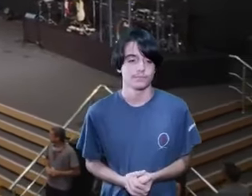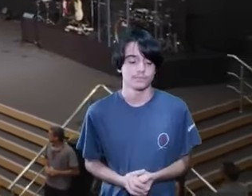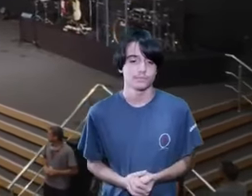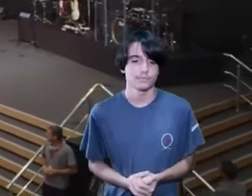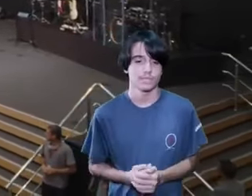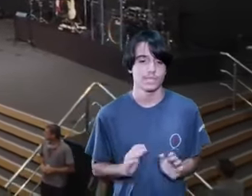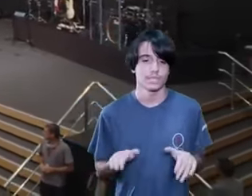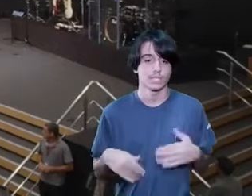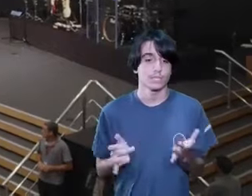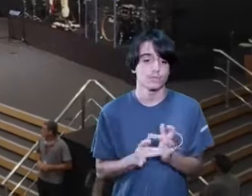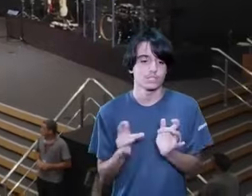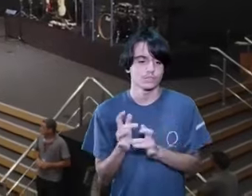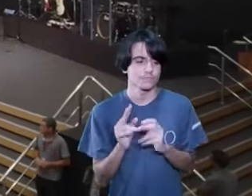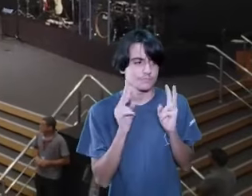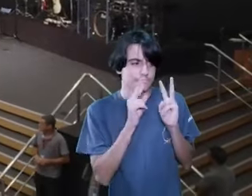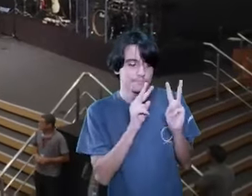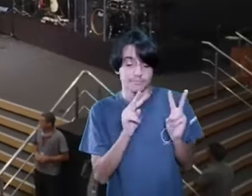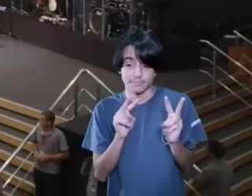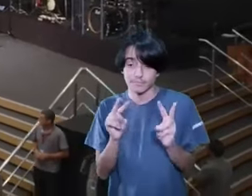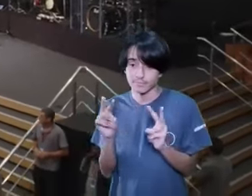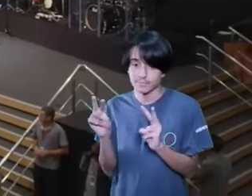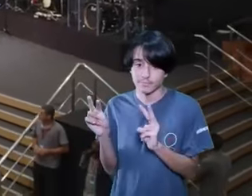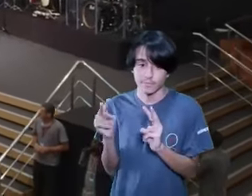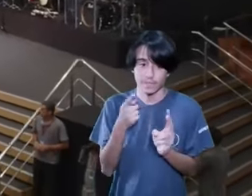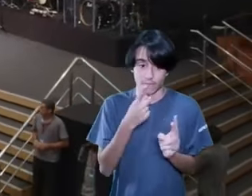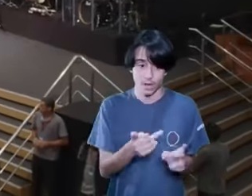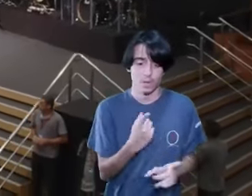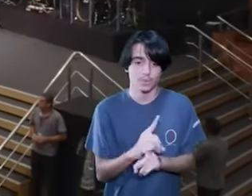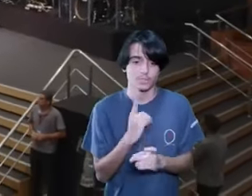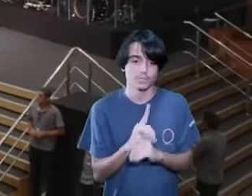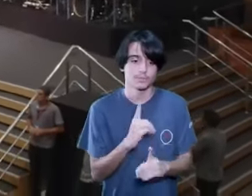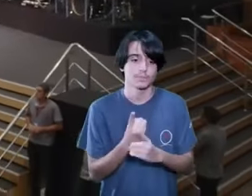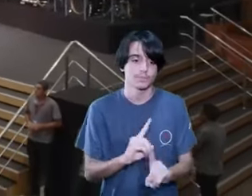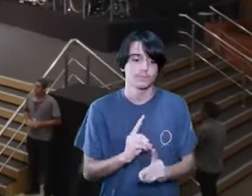Então Jesus, olhando ao redor, disse aos seus discípulos: